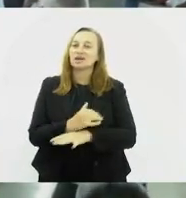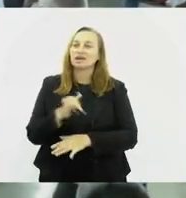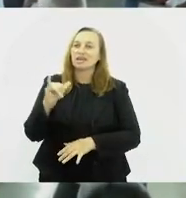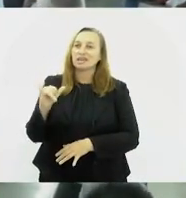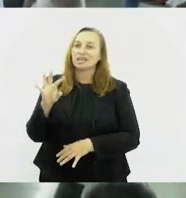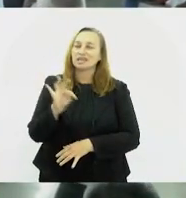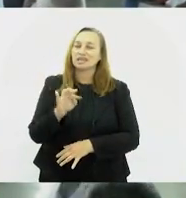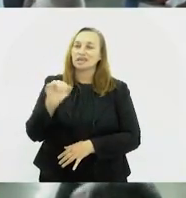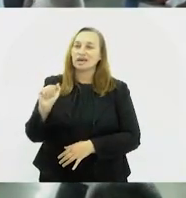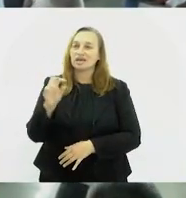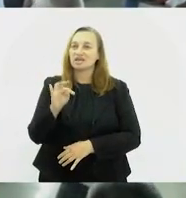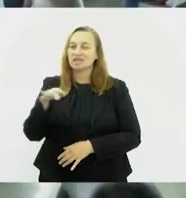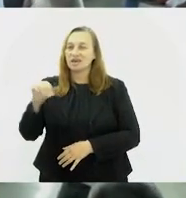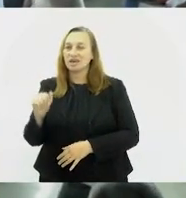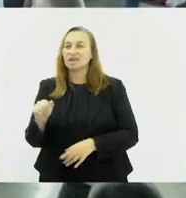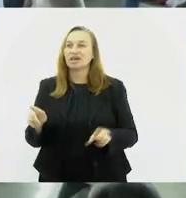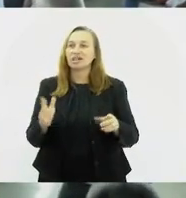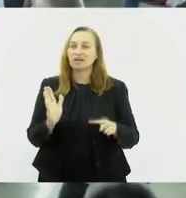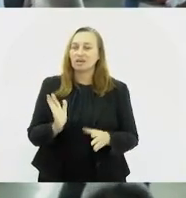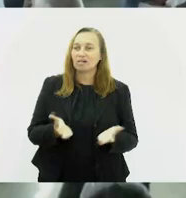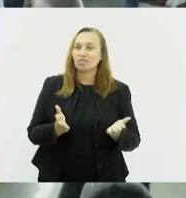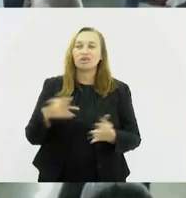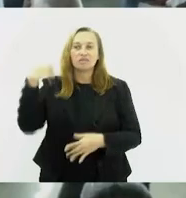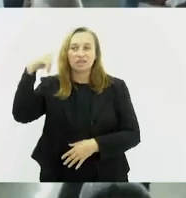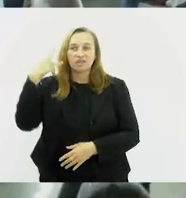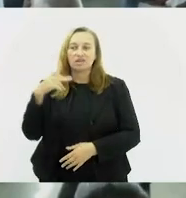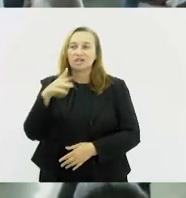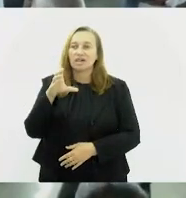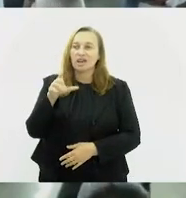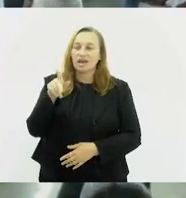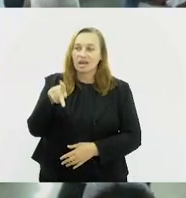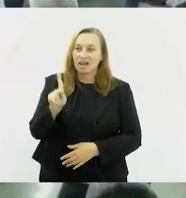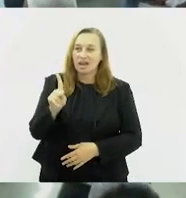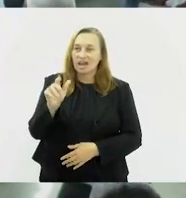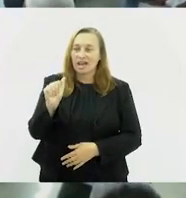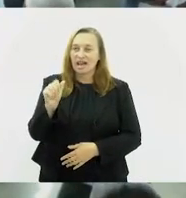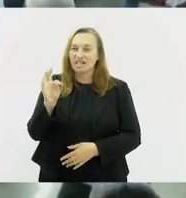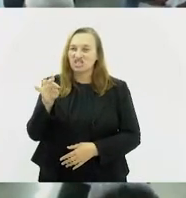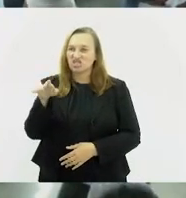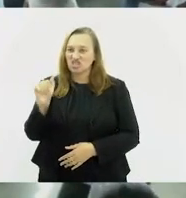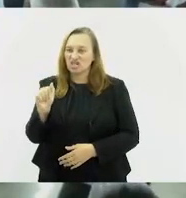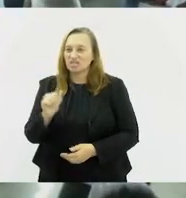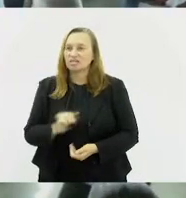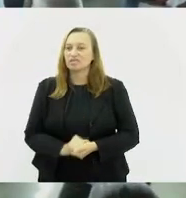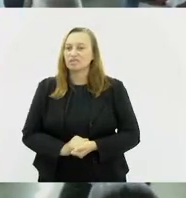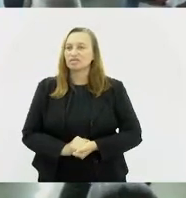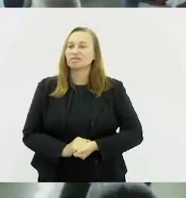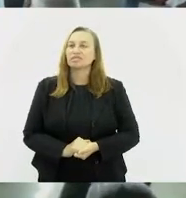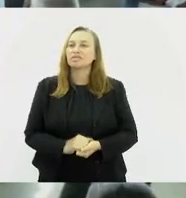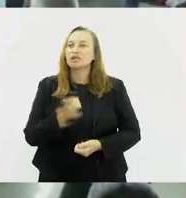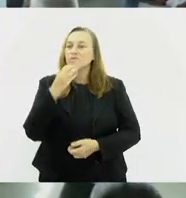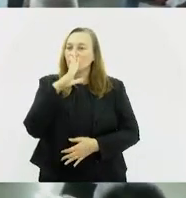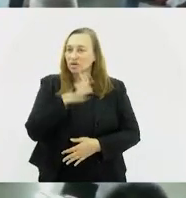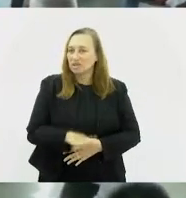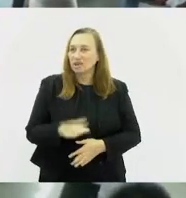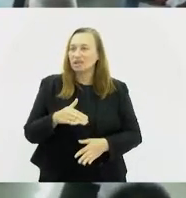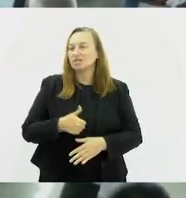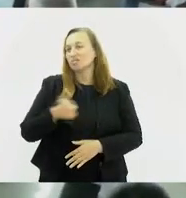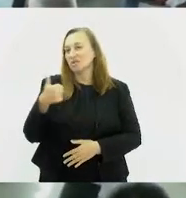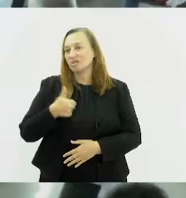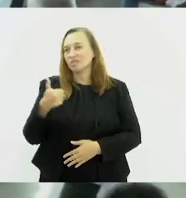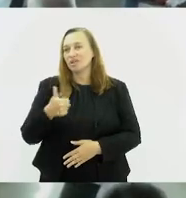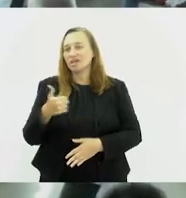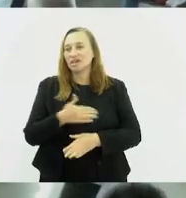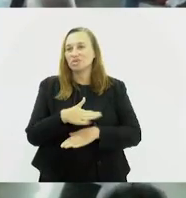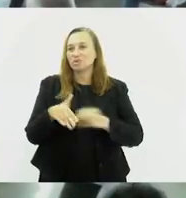obrigado. Kátia Mick, vereadora de Barra do Piraí. Então, primeiro, boa tarde a todas e